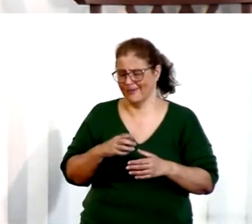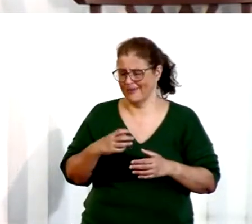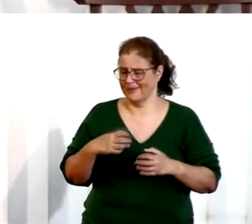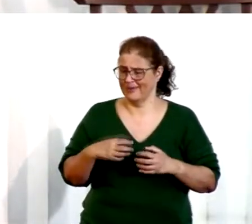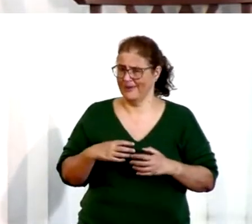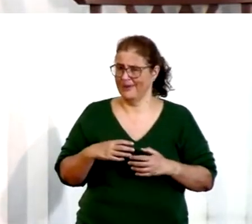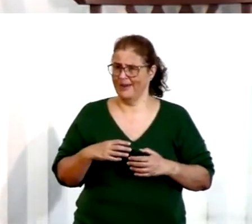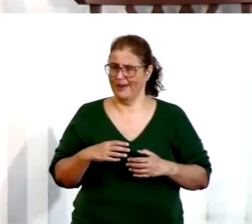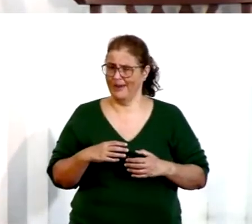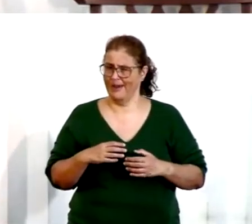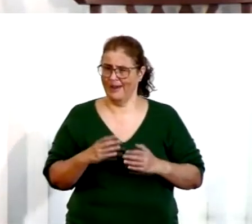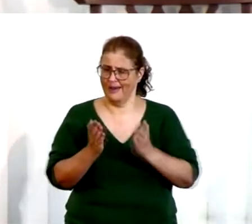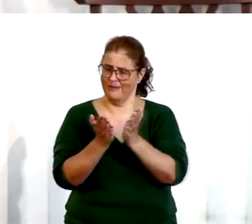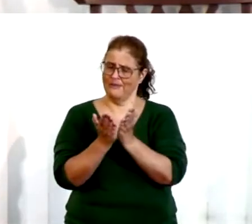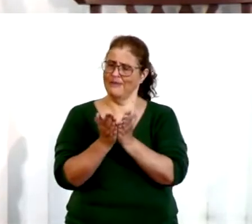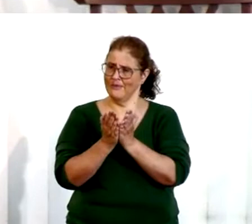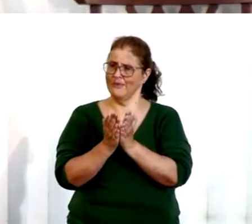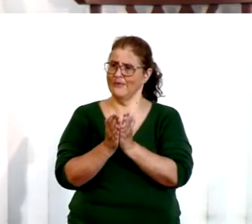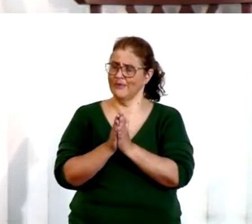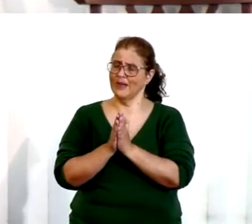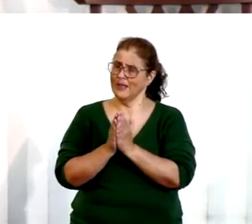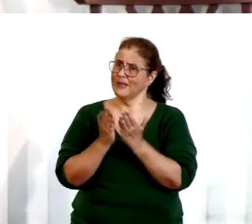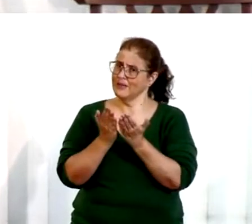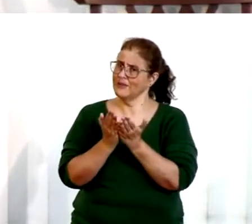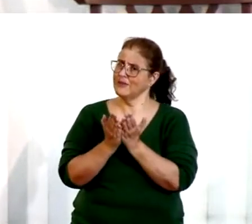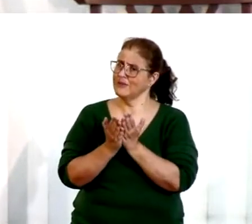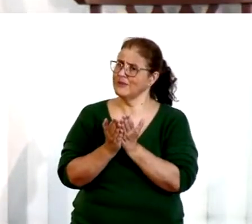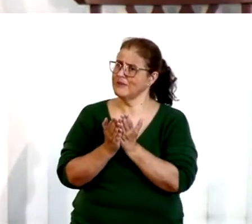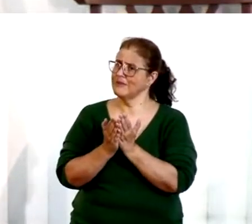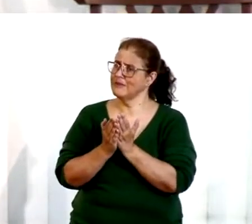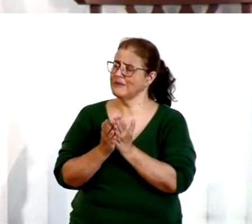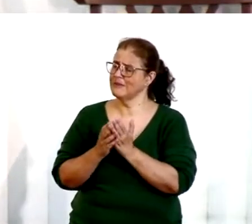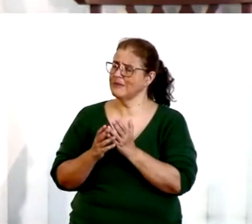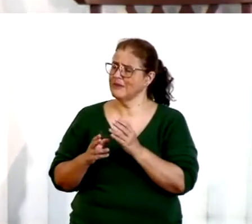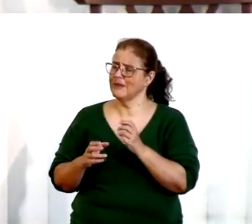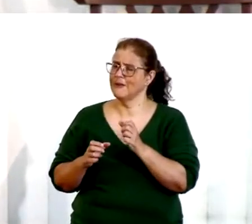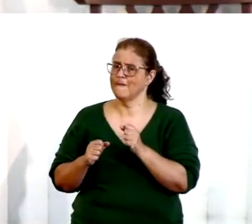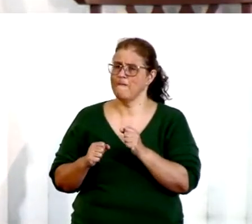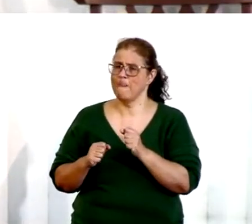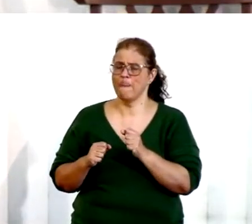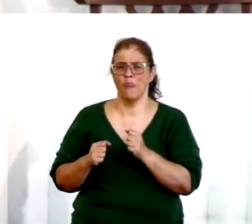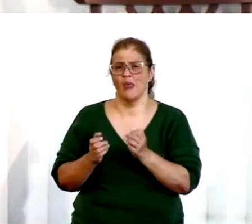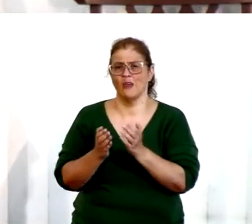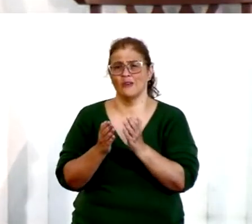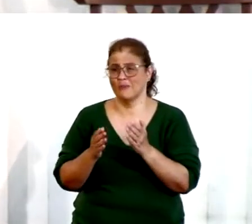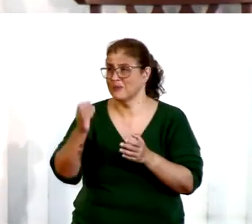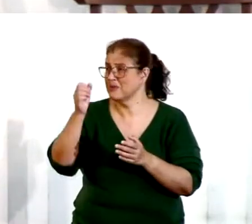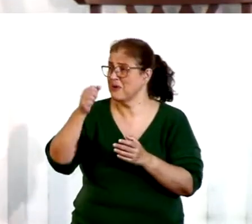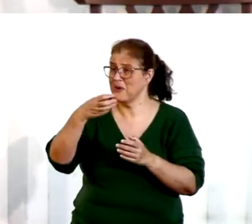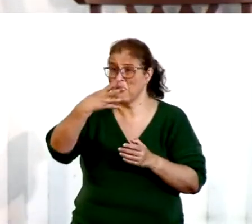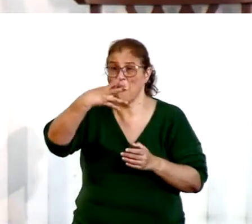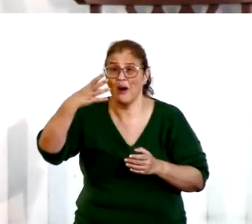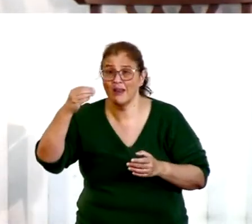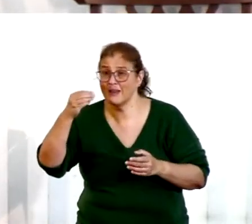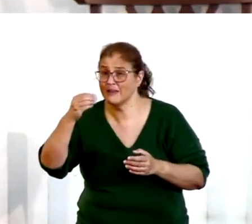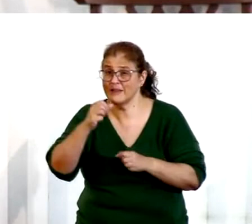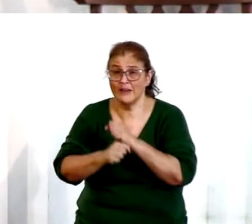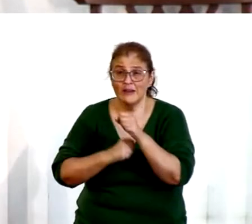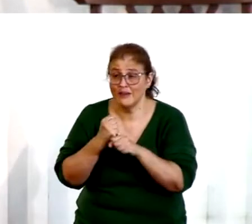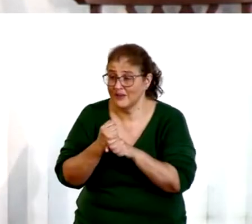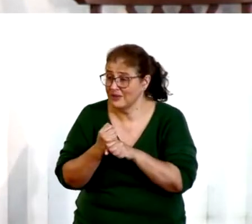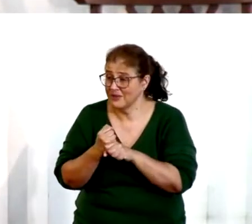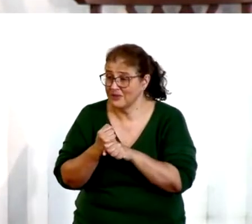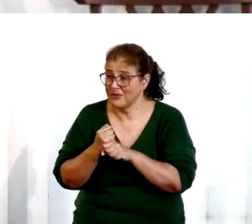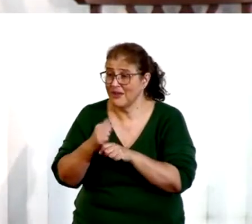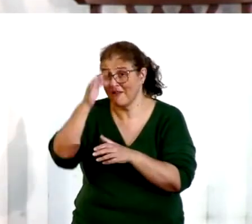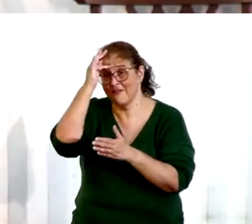nós temos 40 anos na fé, nós ainda não lemos a Bíblia toda. Como é que nós vamos explicar que nós não quisemos a palavra?